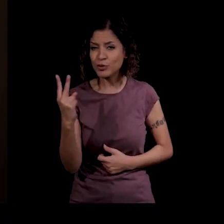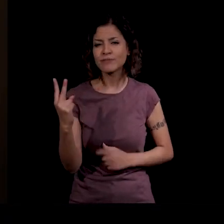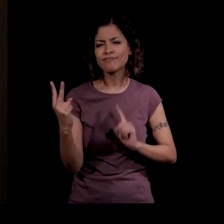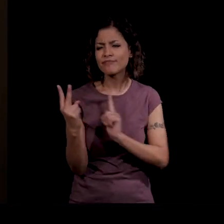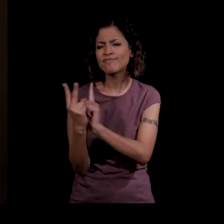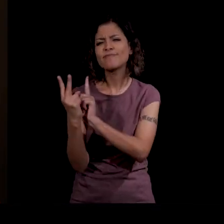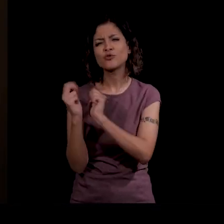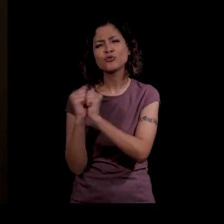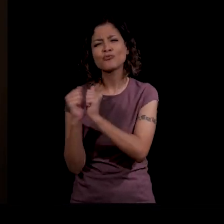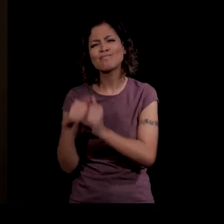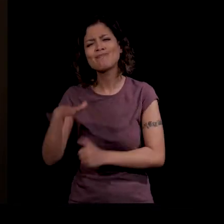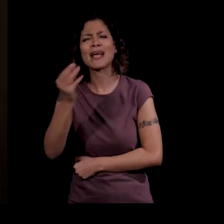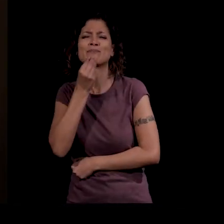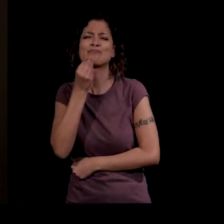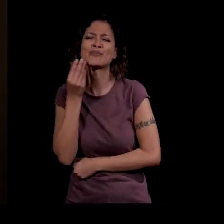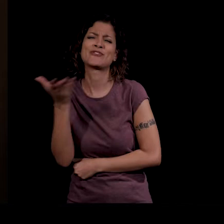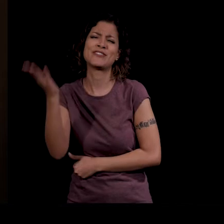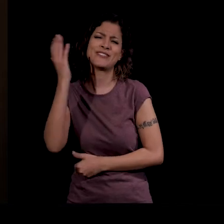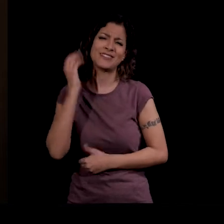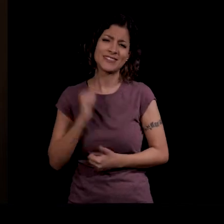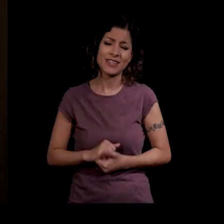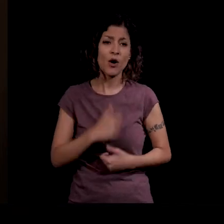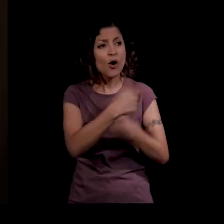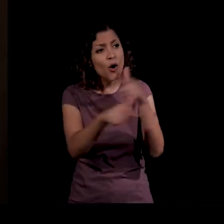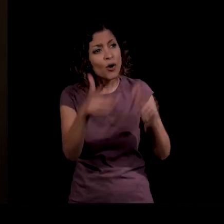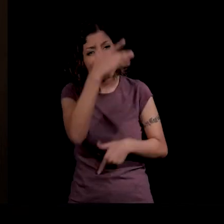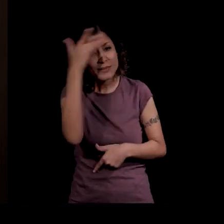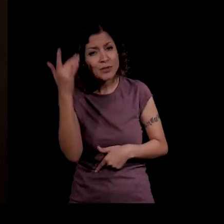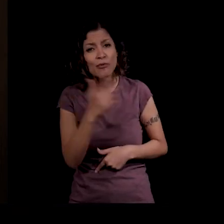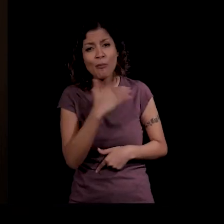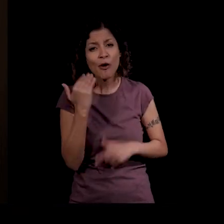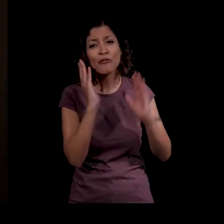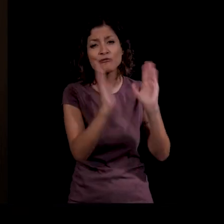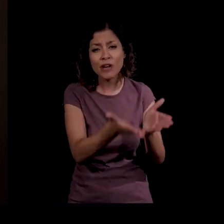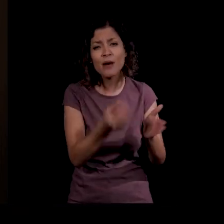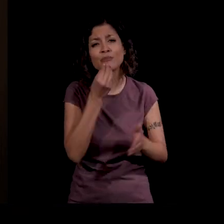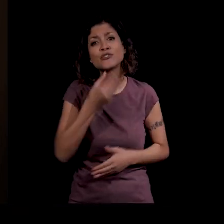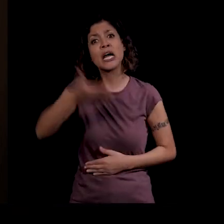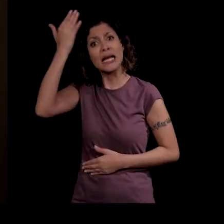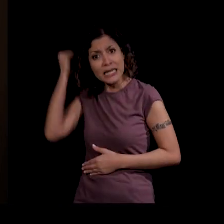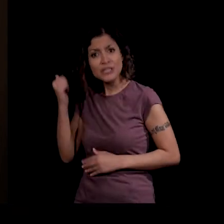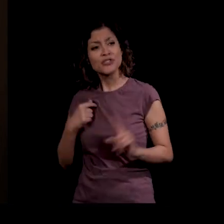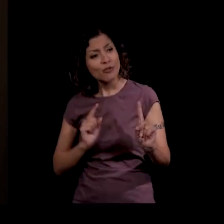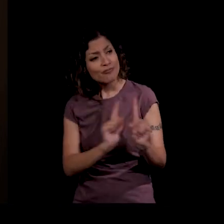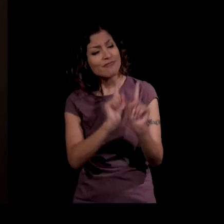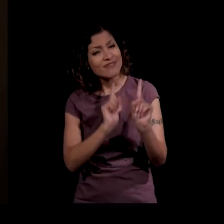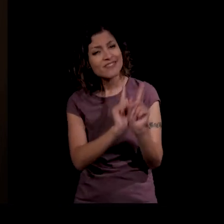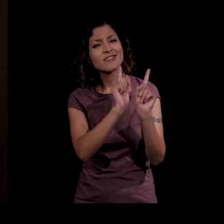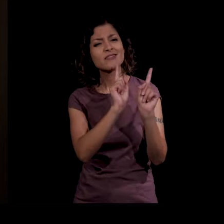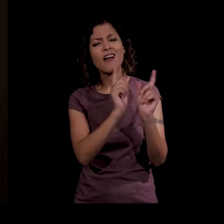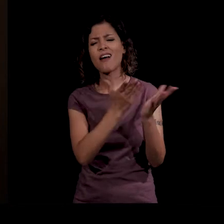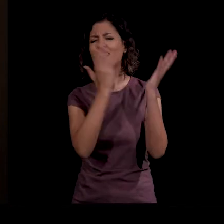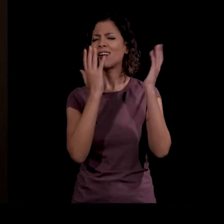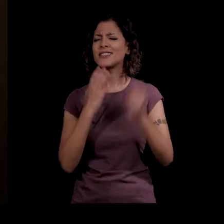mais tempo com as minhas avós, né? De não ter dado mais tempo para pessoas que depois foram embora e eu não vou ver mais. Acho que